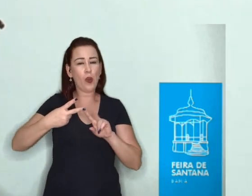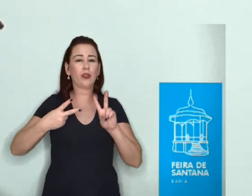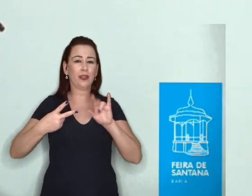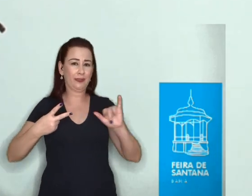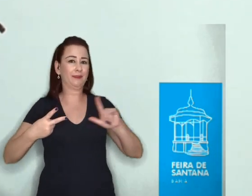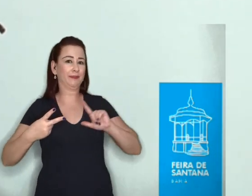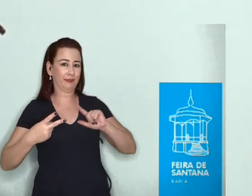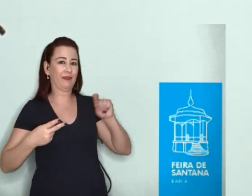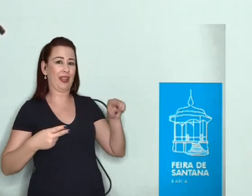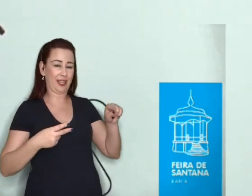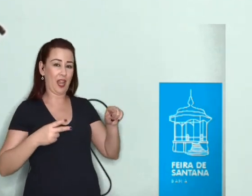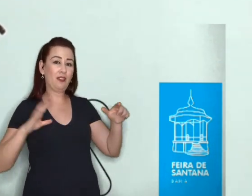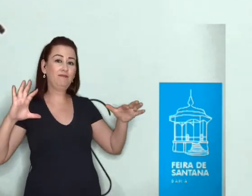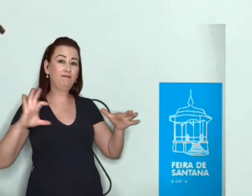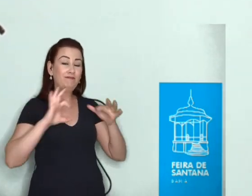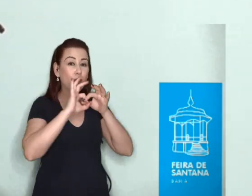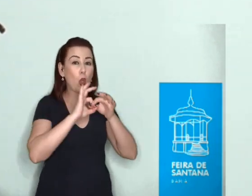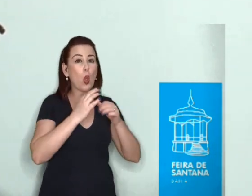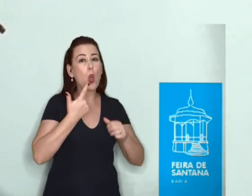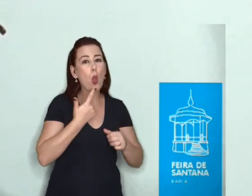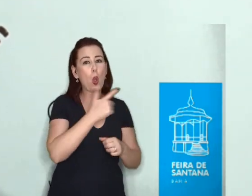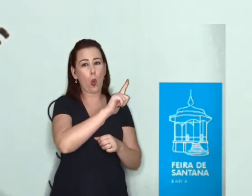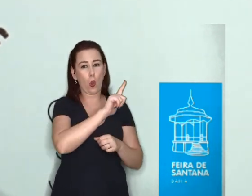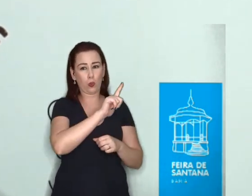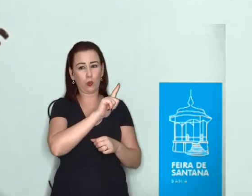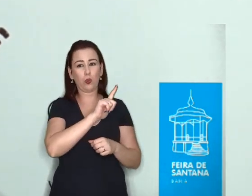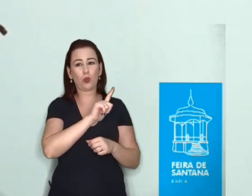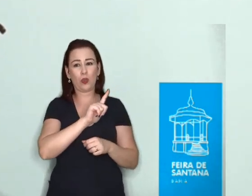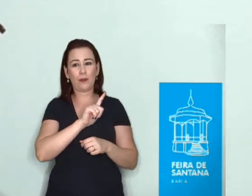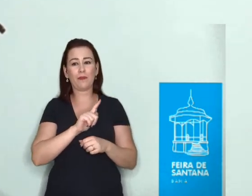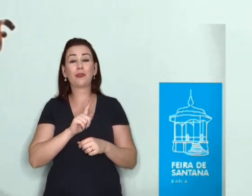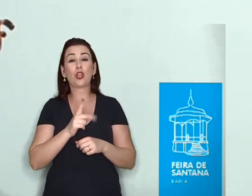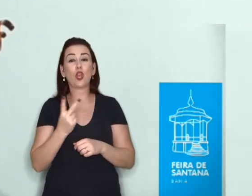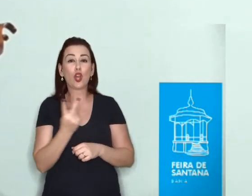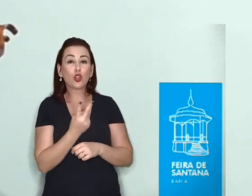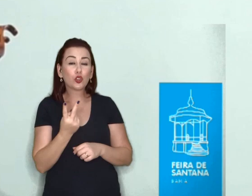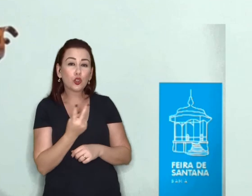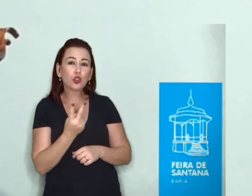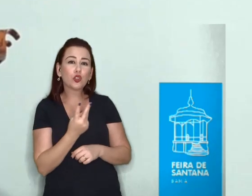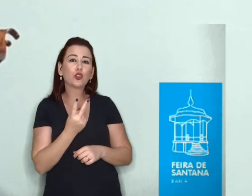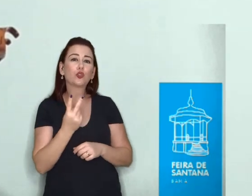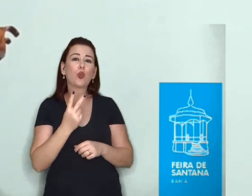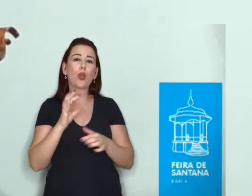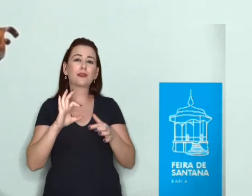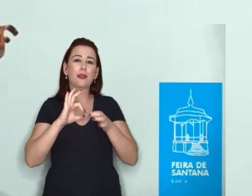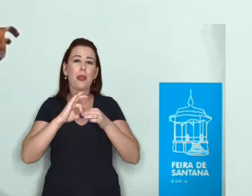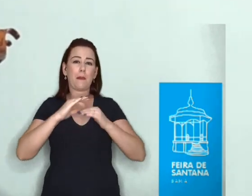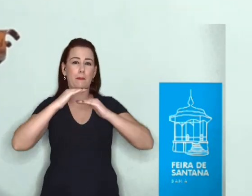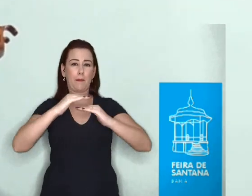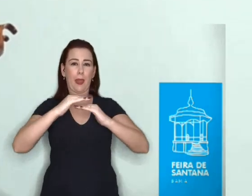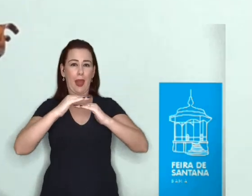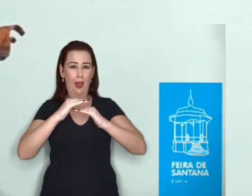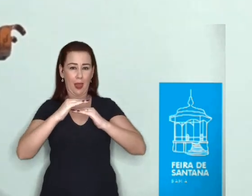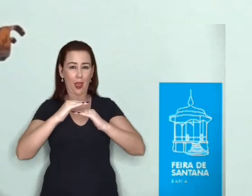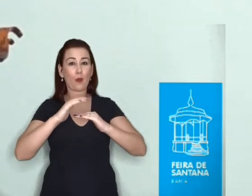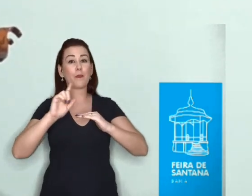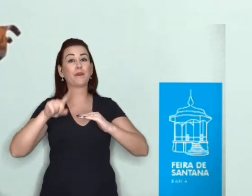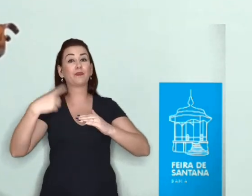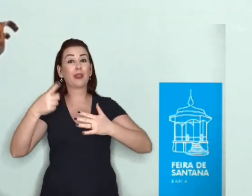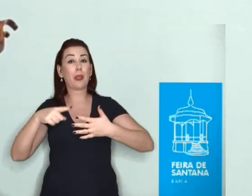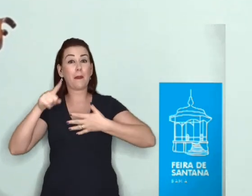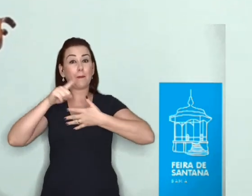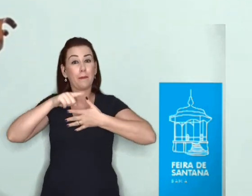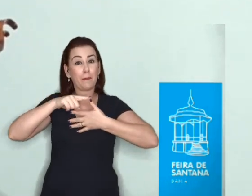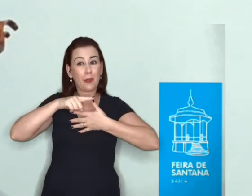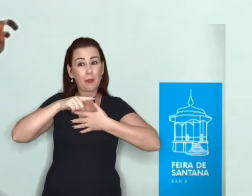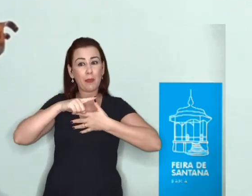vou ter esses dois, o mini humbucker ligado completamente, os dois ligados em paralelo. E quando eu